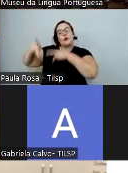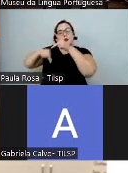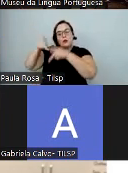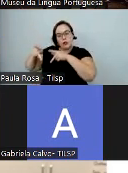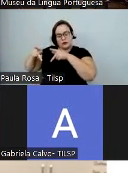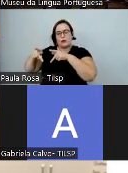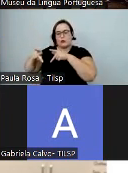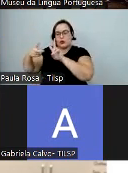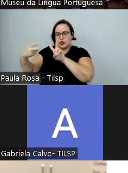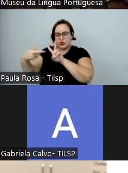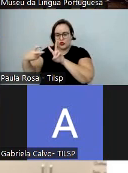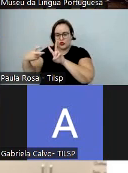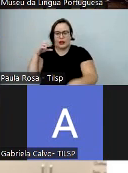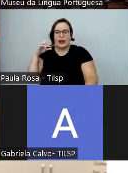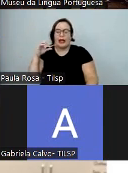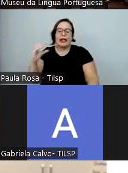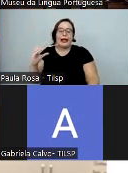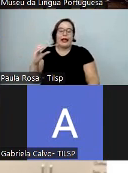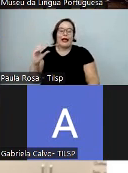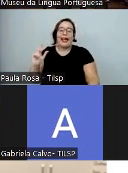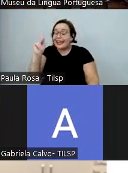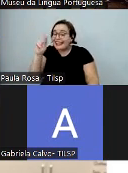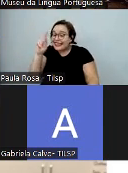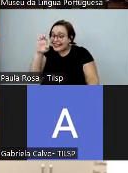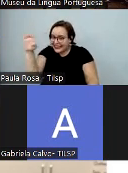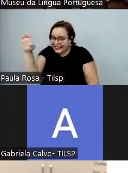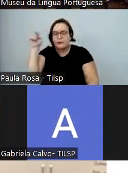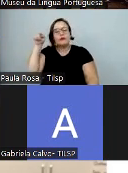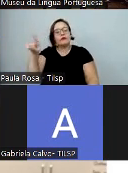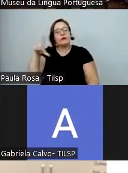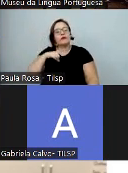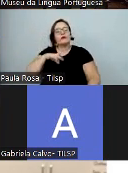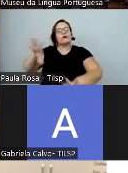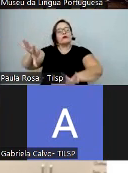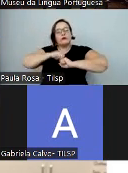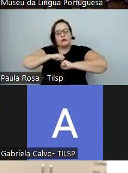e aqui dá para ver que eles incorporaram a cultura